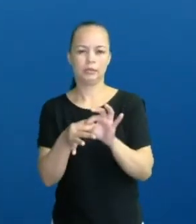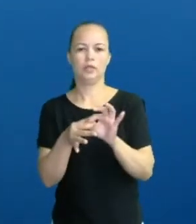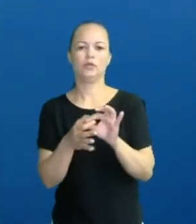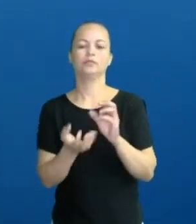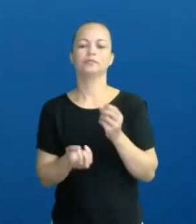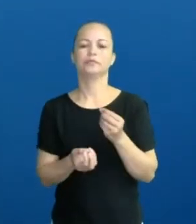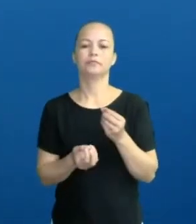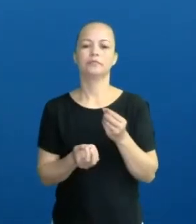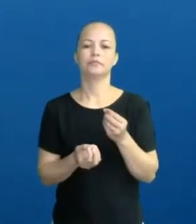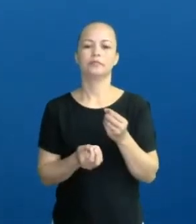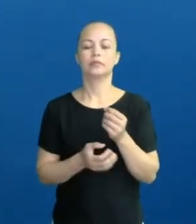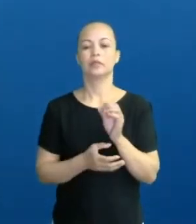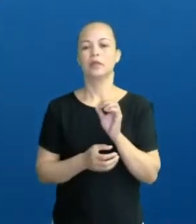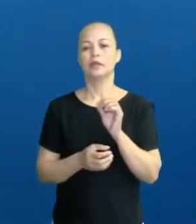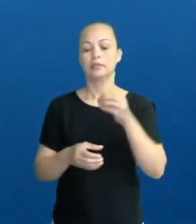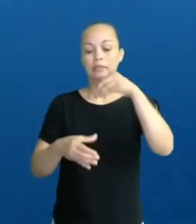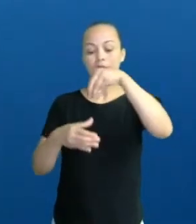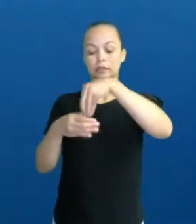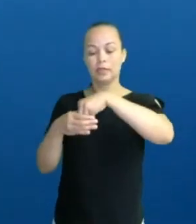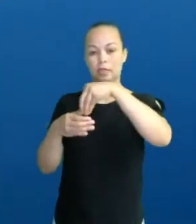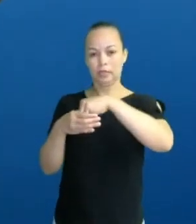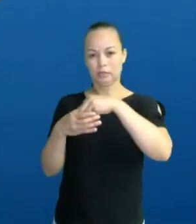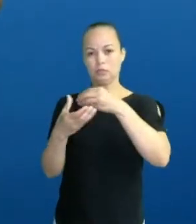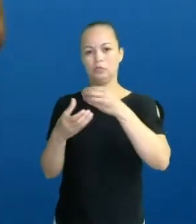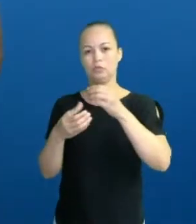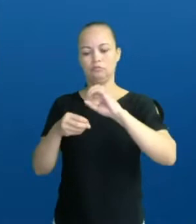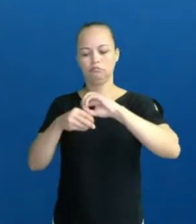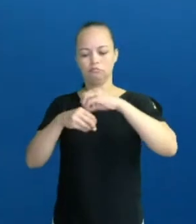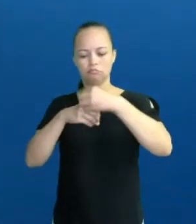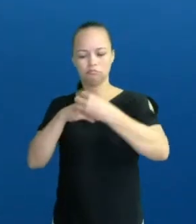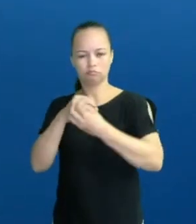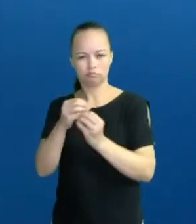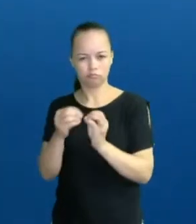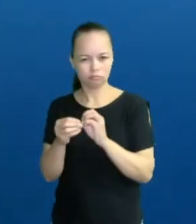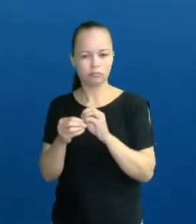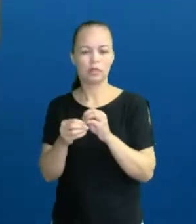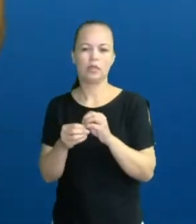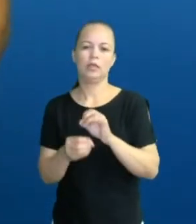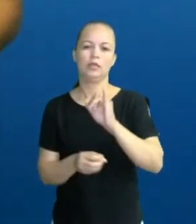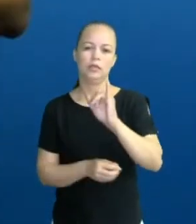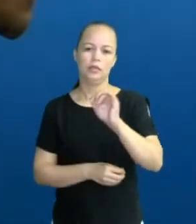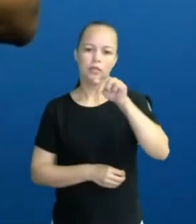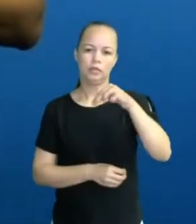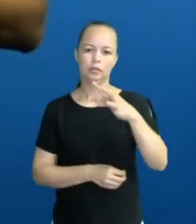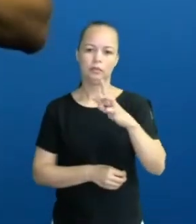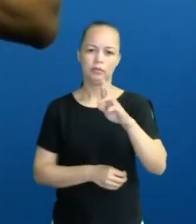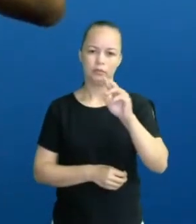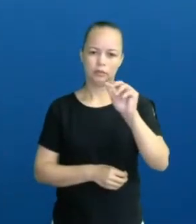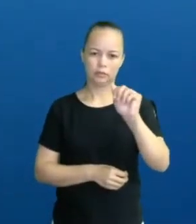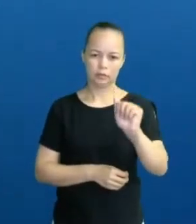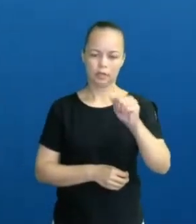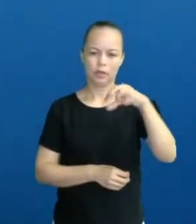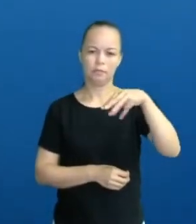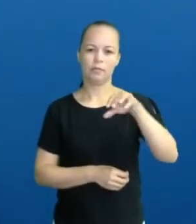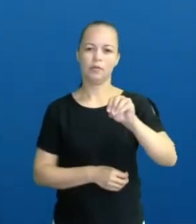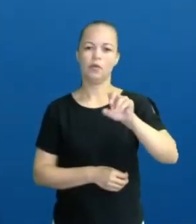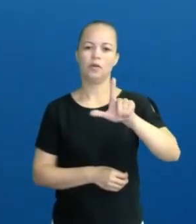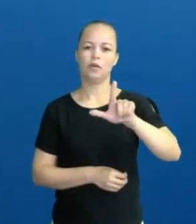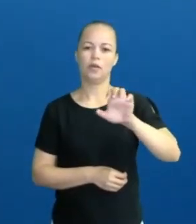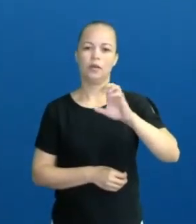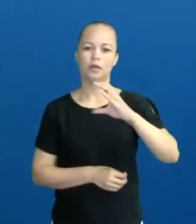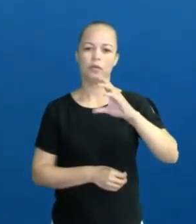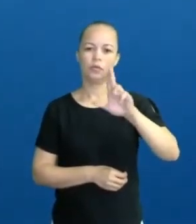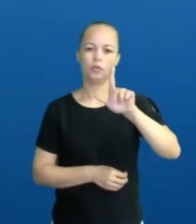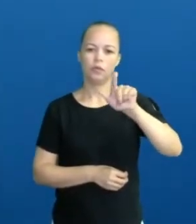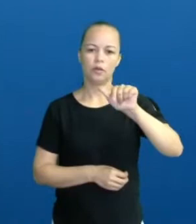Já dentro da molécula, a gente chama de intramolecular. Perfeito? Produção, vamos para o